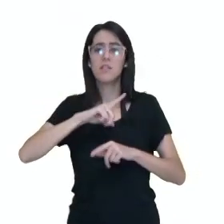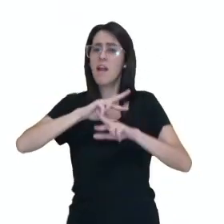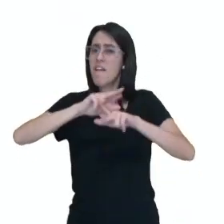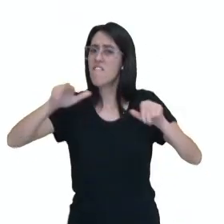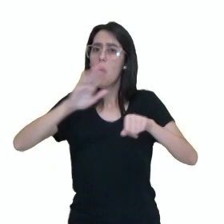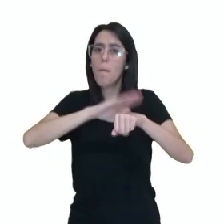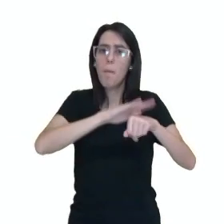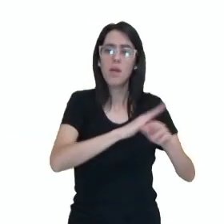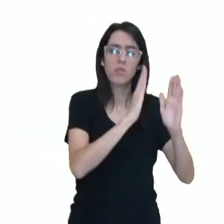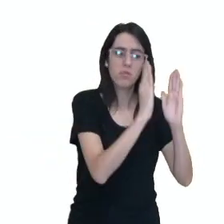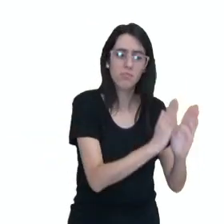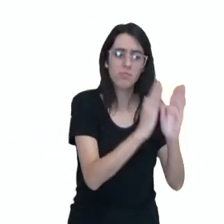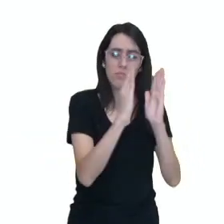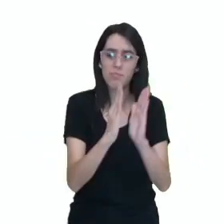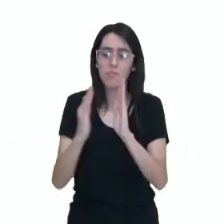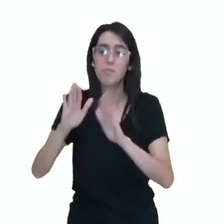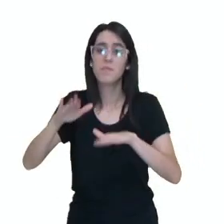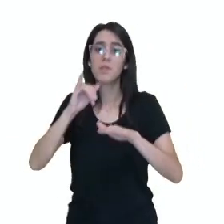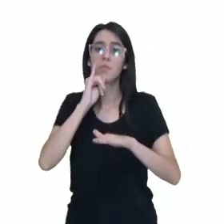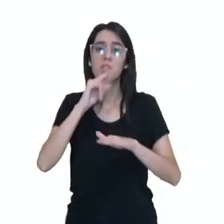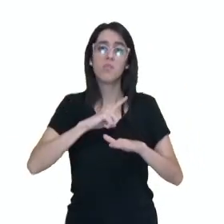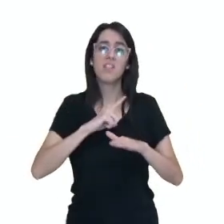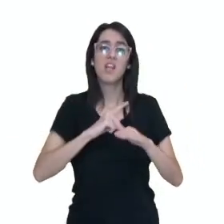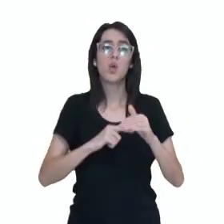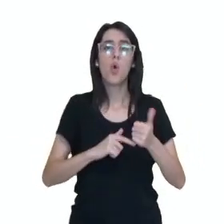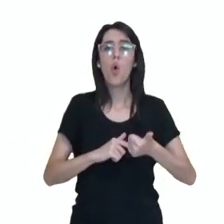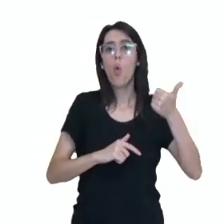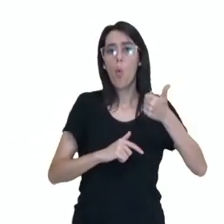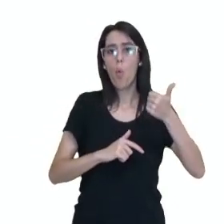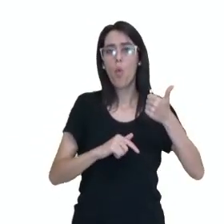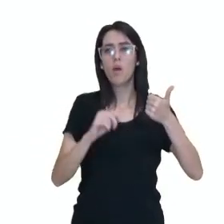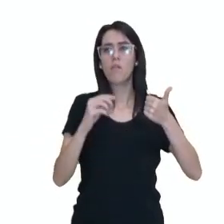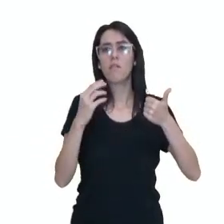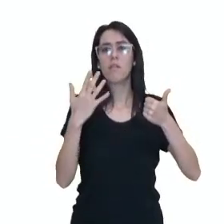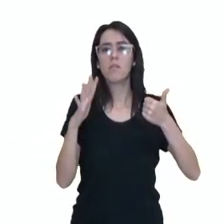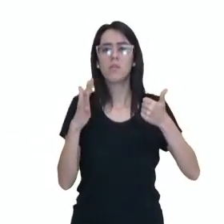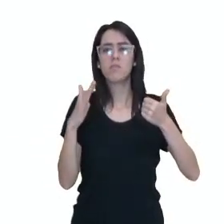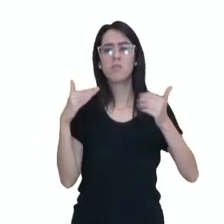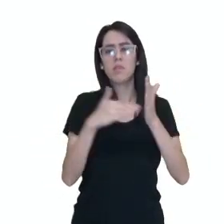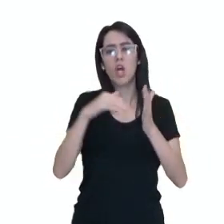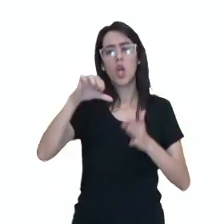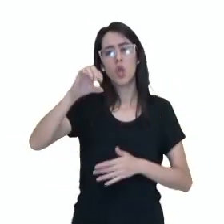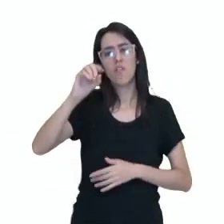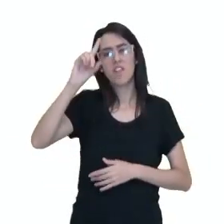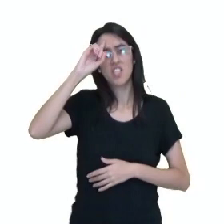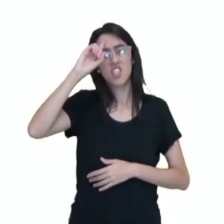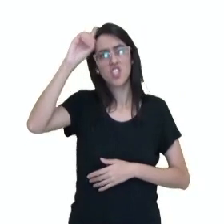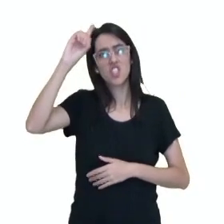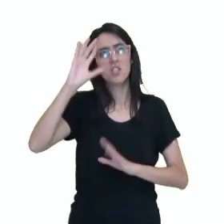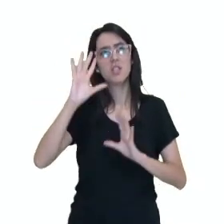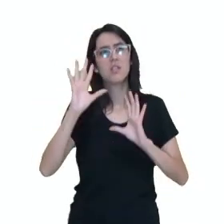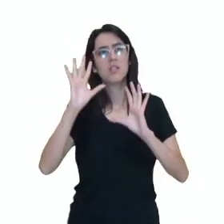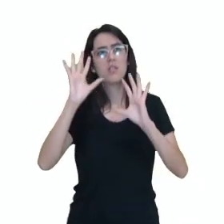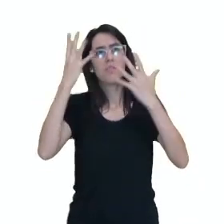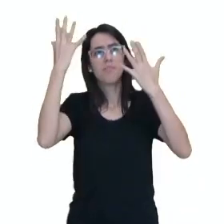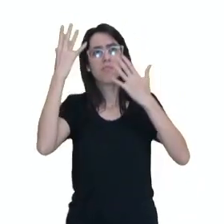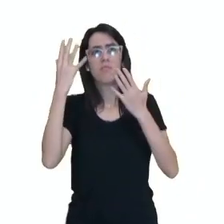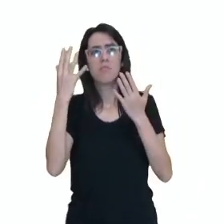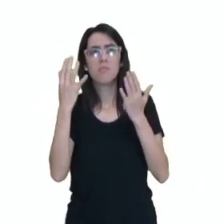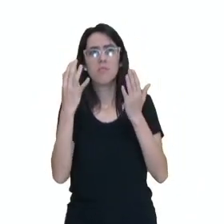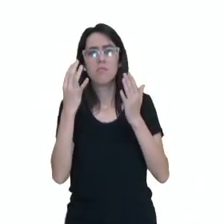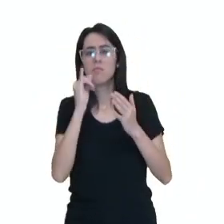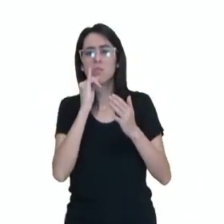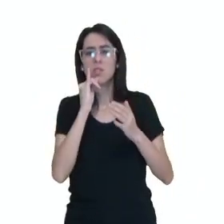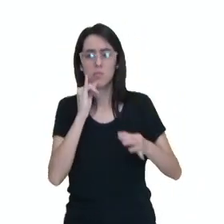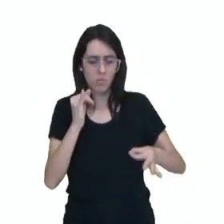estágios, então às vezes acontece de ter o estágio 1, que é ali 3 a 90 dias depois da exposição, aparece uma ferida. Essa ferida some depois de um